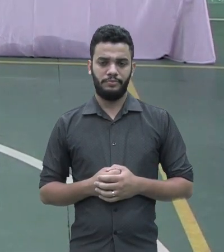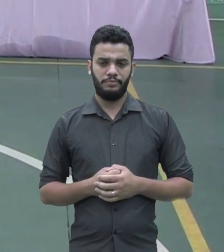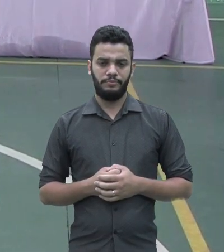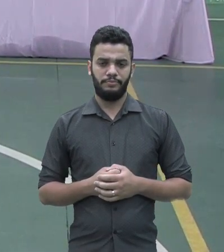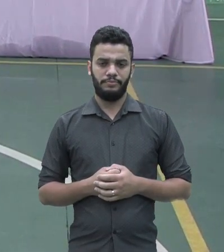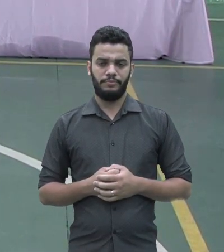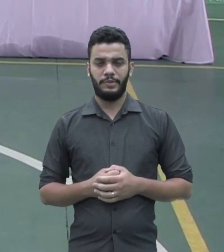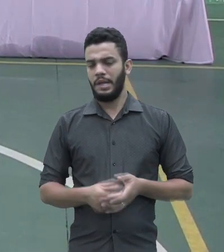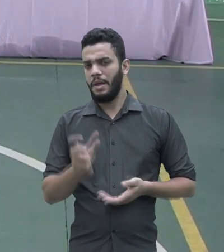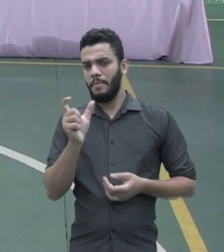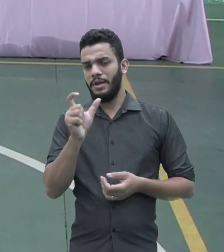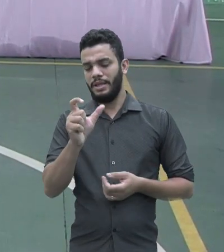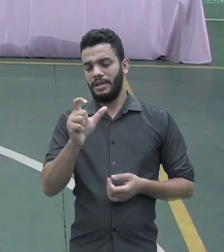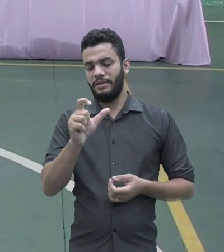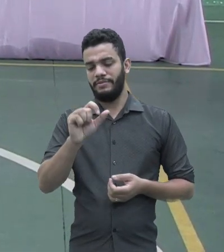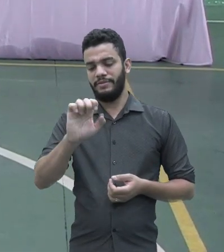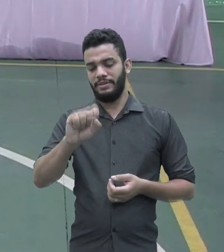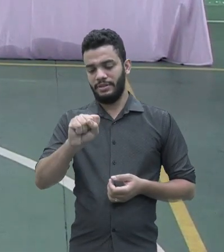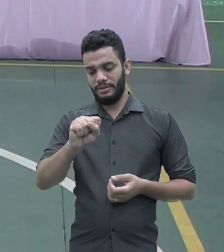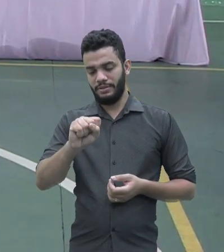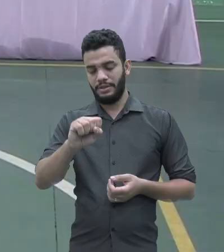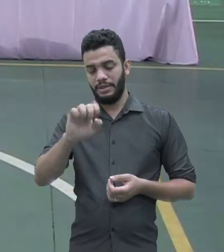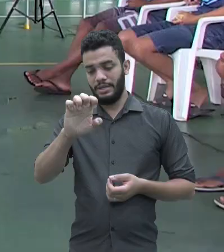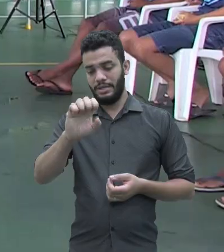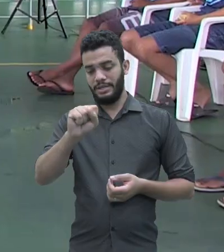Alguém já ouviu essa palavra? Estéreo?